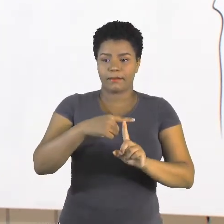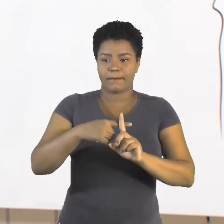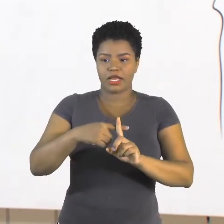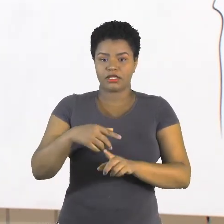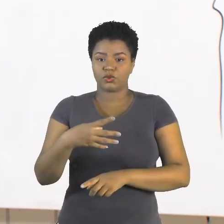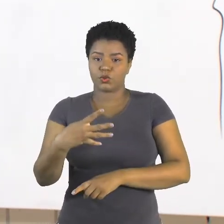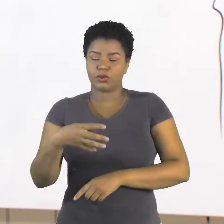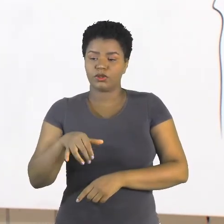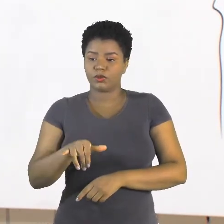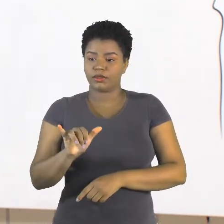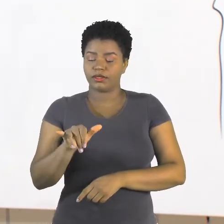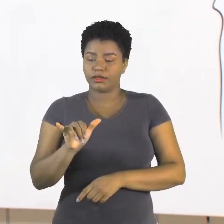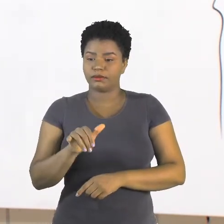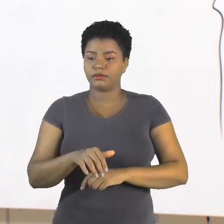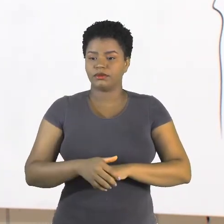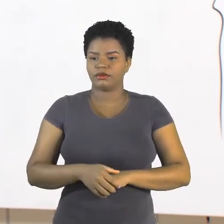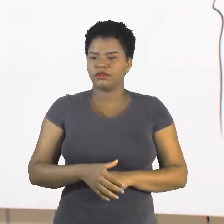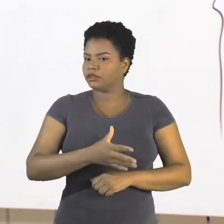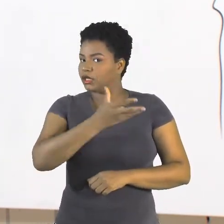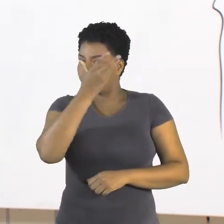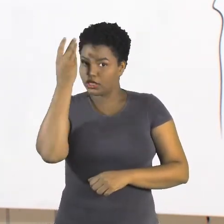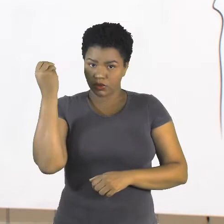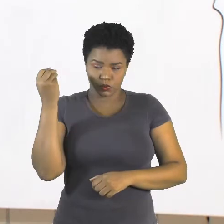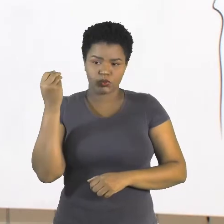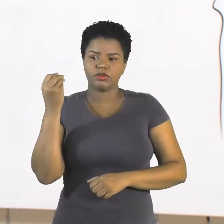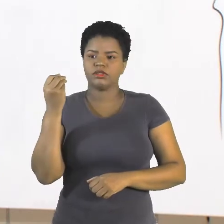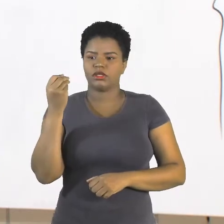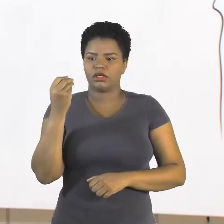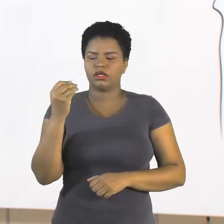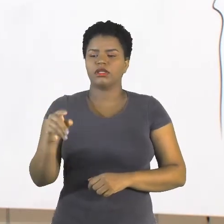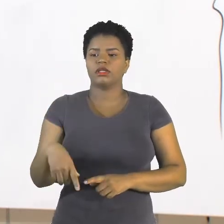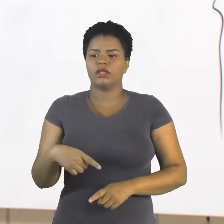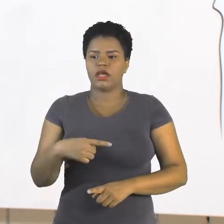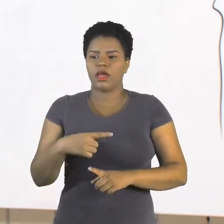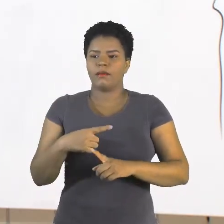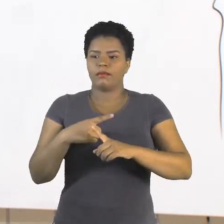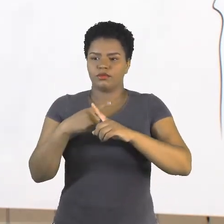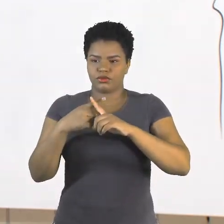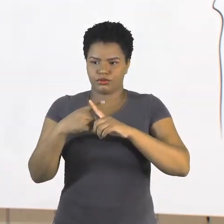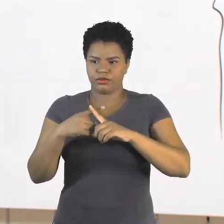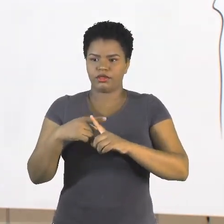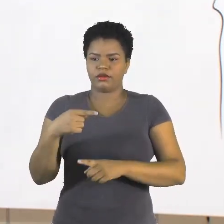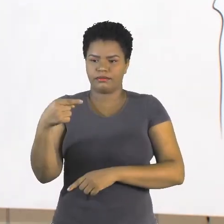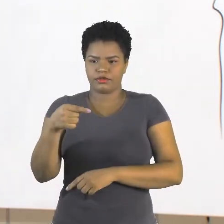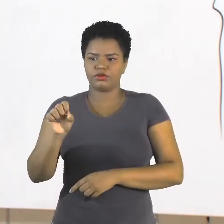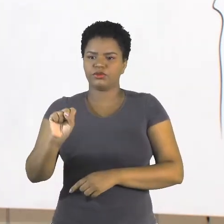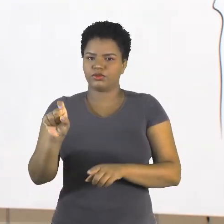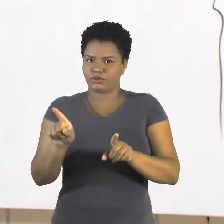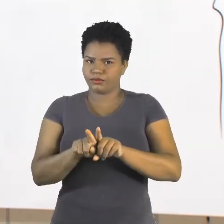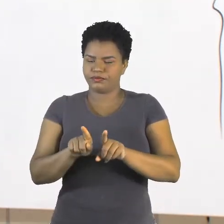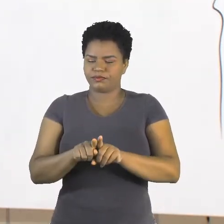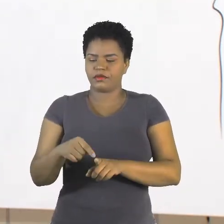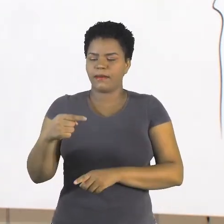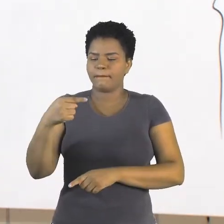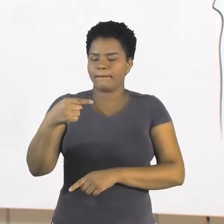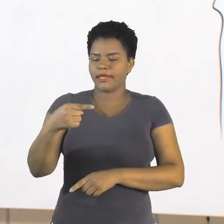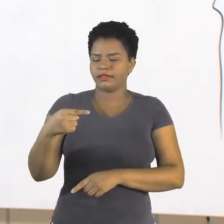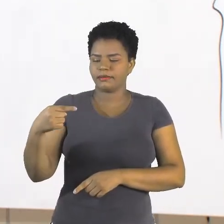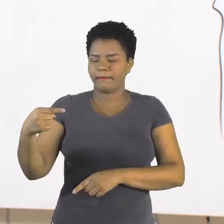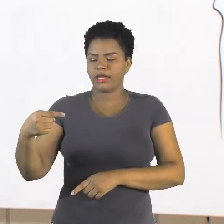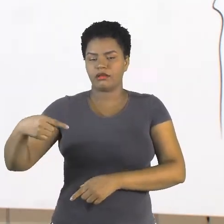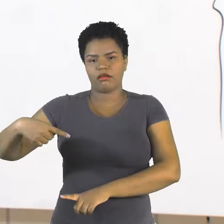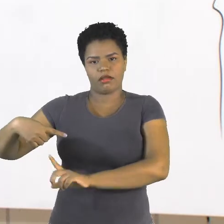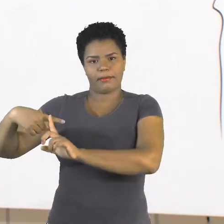4y. Tá? E não esqueçam que a gente também está multiplicando esse menos 8. Então, menos vezes menos, eu tenho